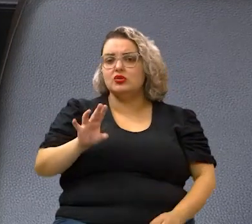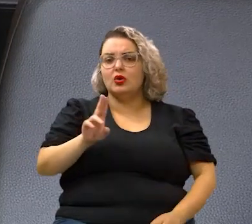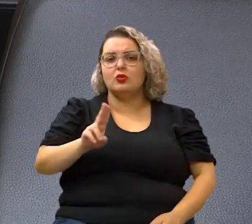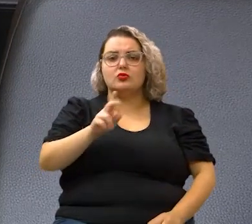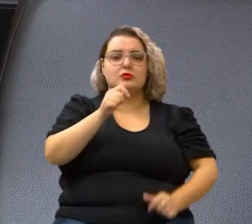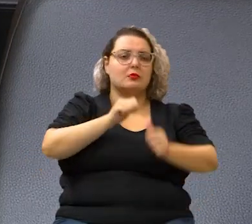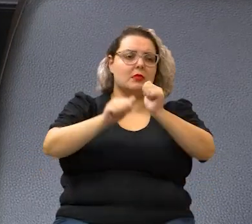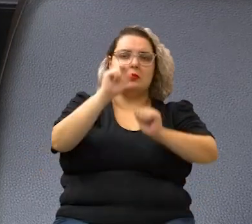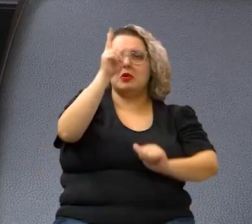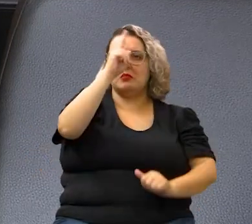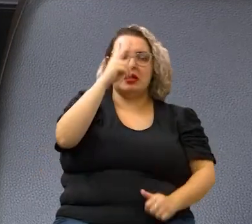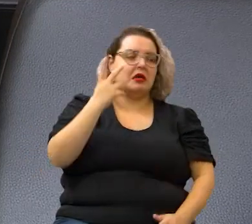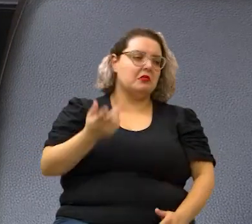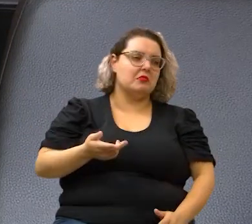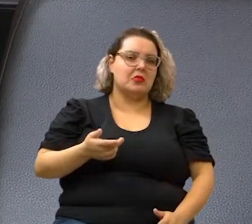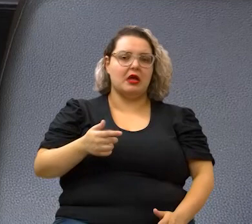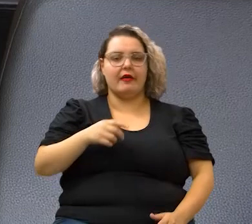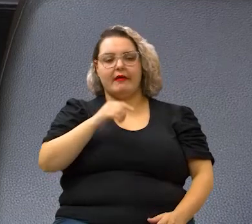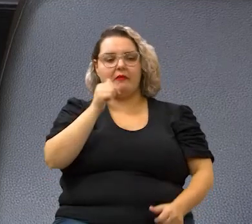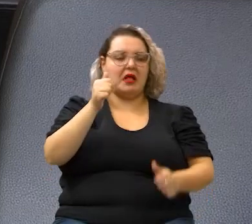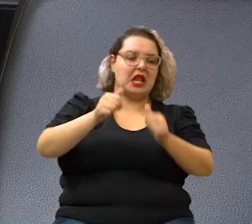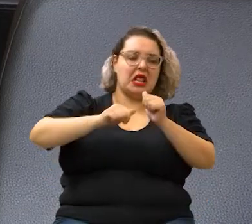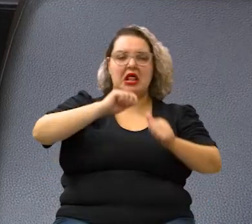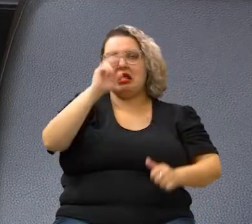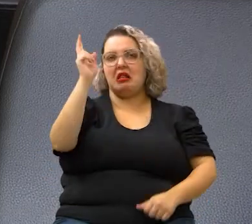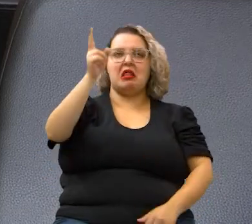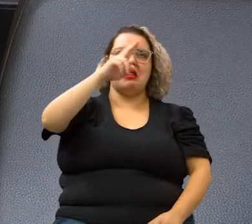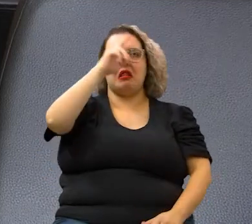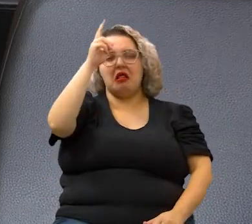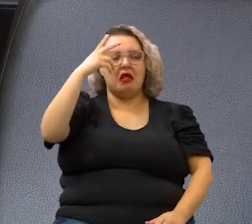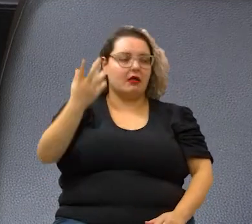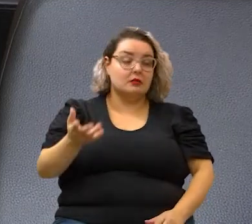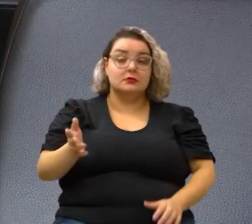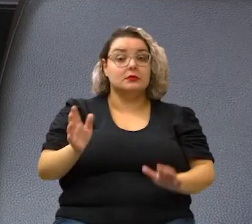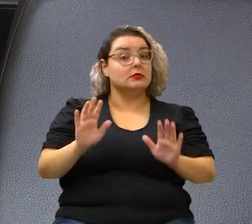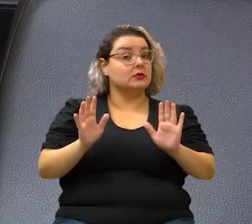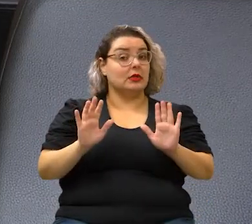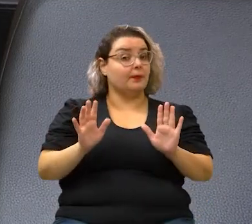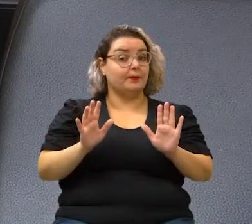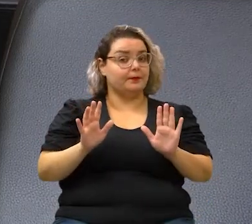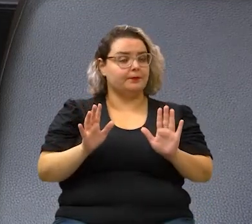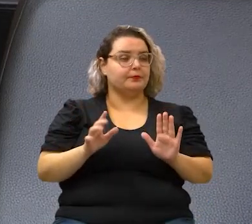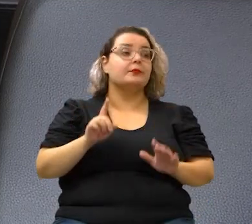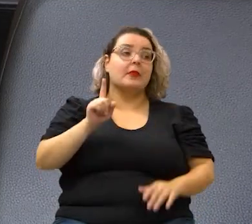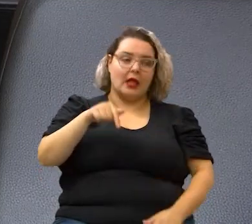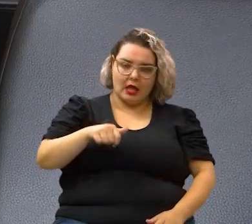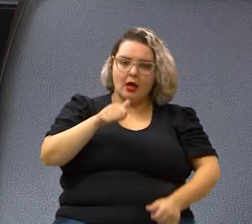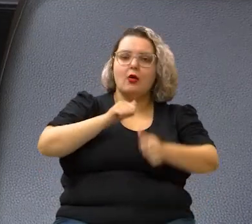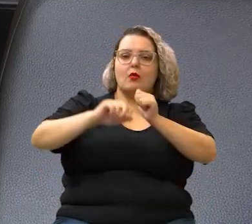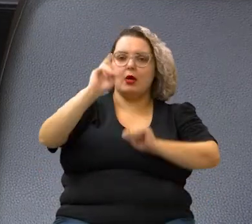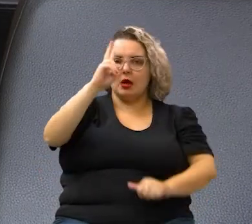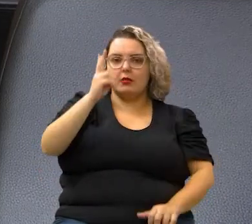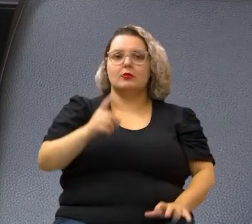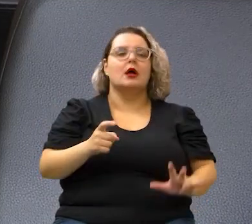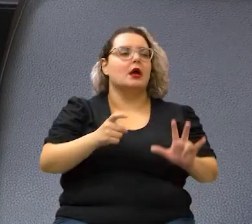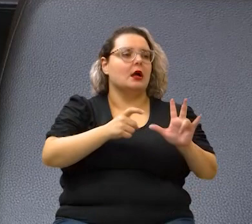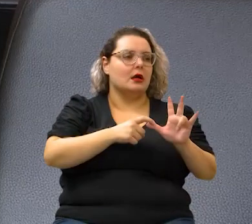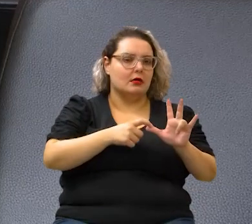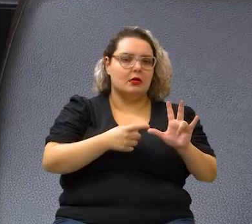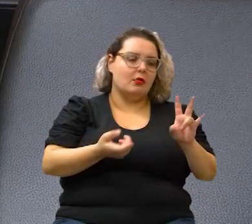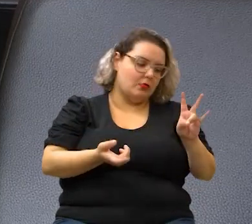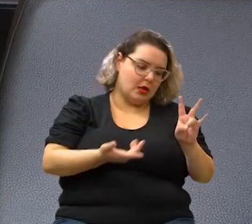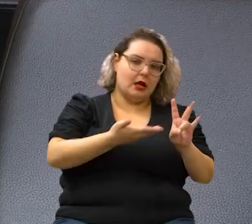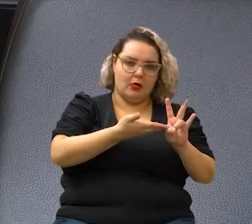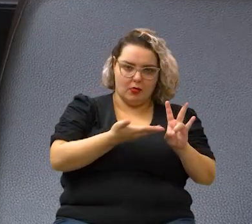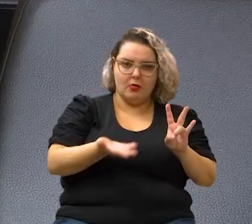usa álcool. Ah, o problema dela é álcool. Ele é bêbado, ele é cachaceiro, ele está alcoolizado. Não. É o álcool, é a